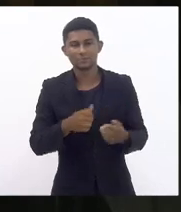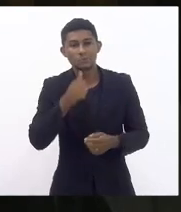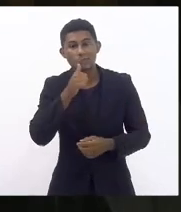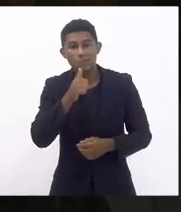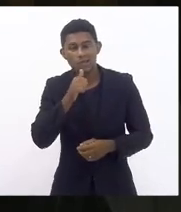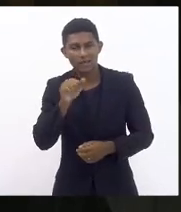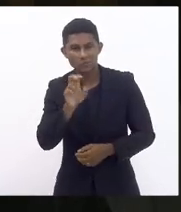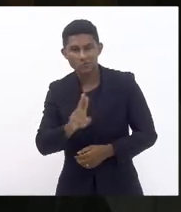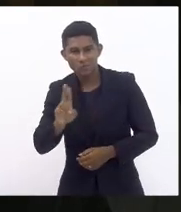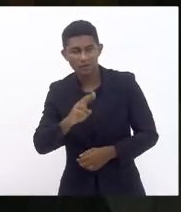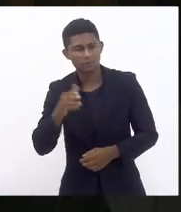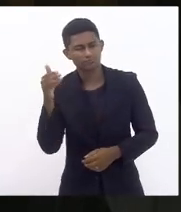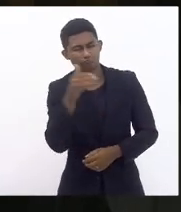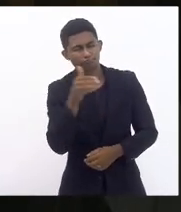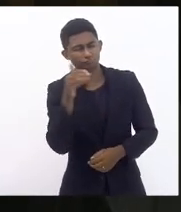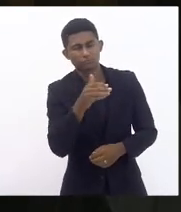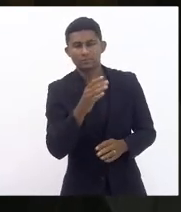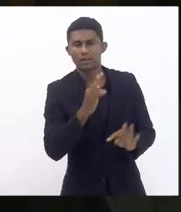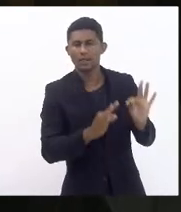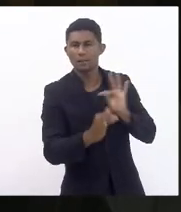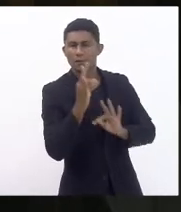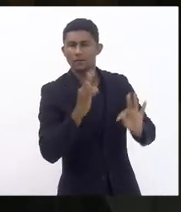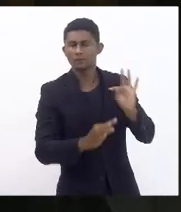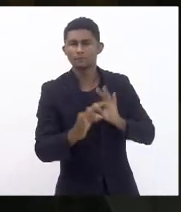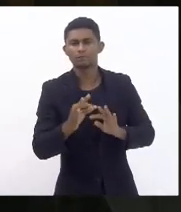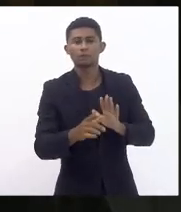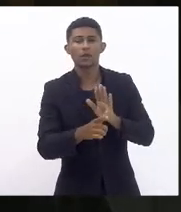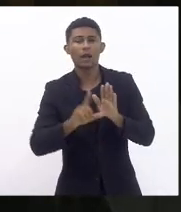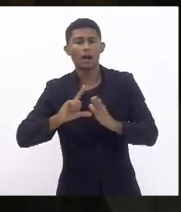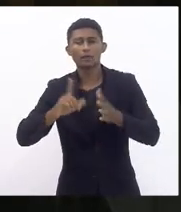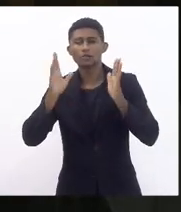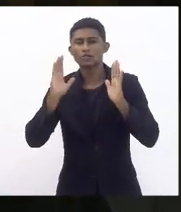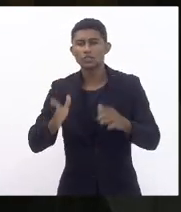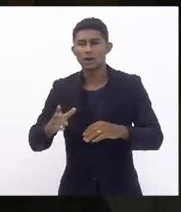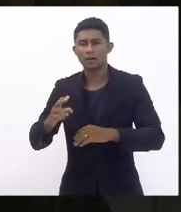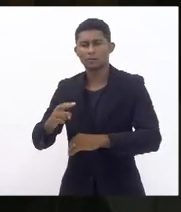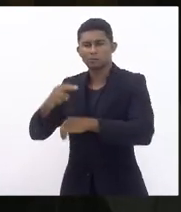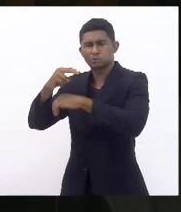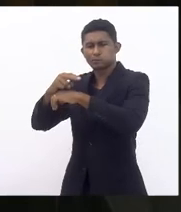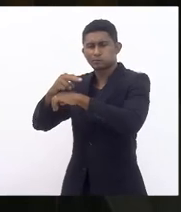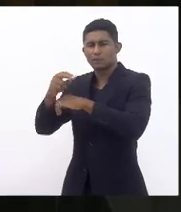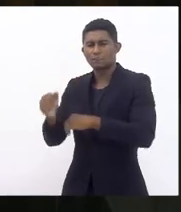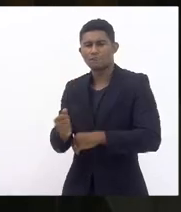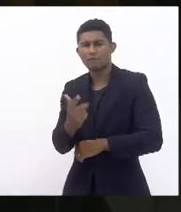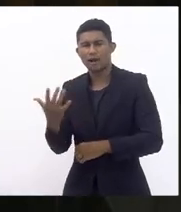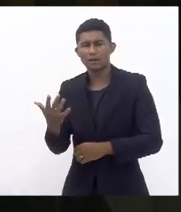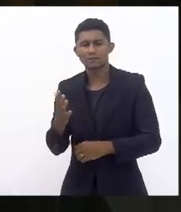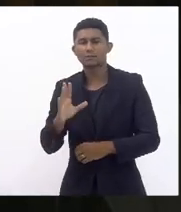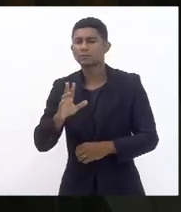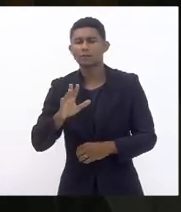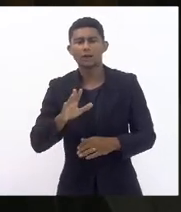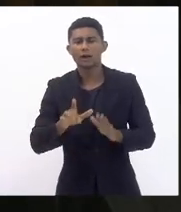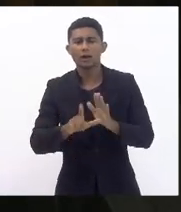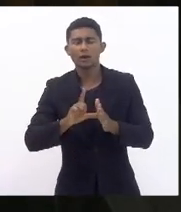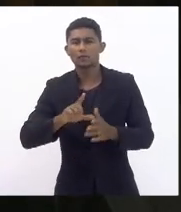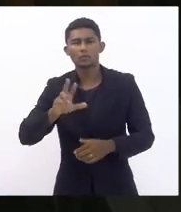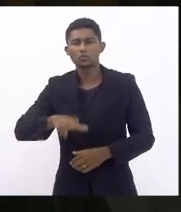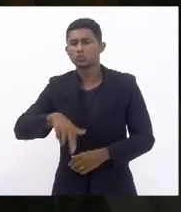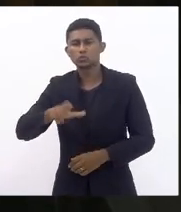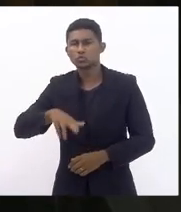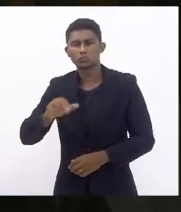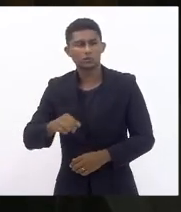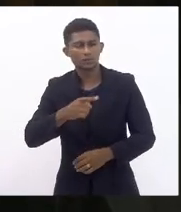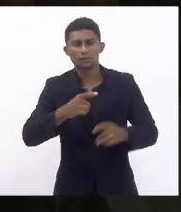antes de se tratar nesse CAPS, já tinha passado por várias internações, mas nunca tinha conseguido encontrar um ponto que lhe desse